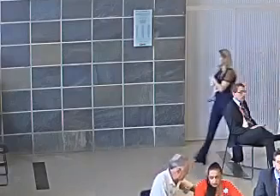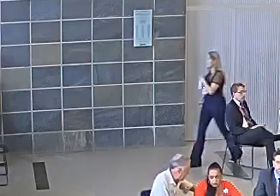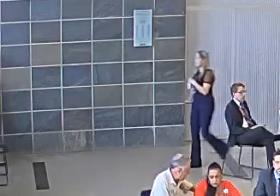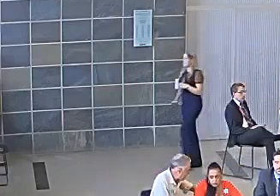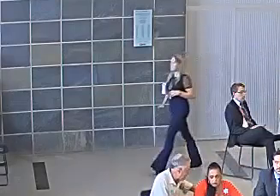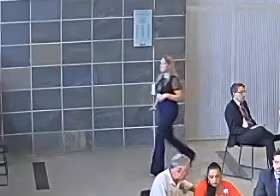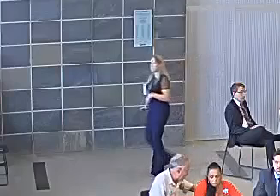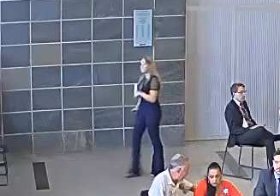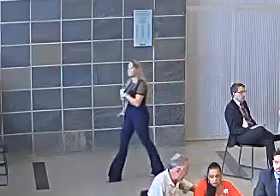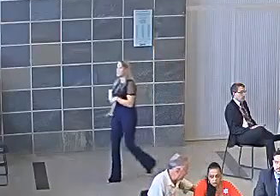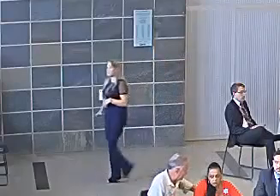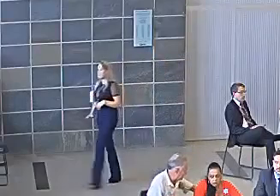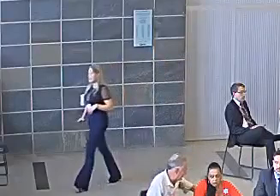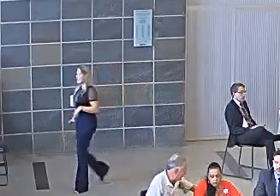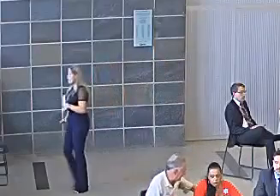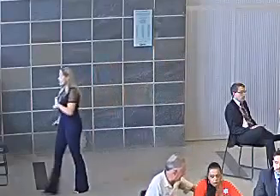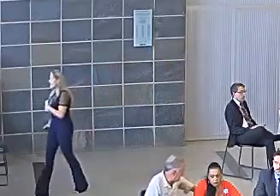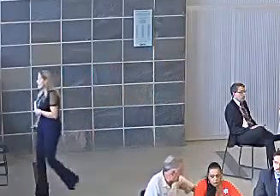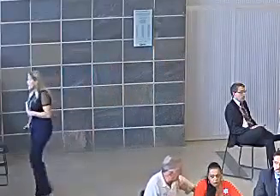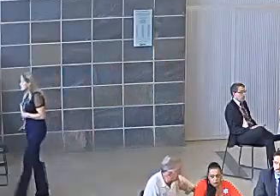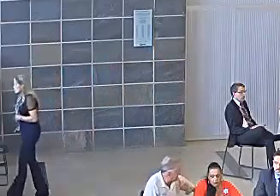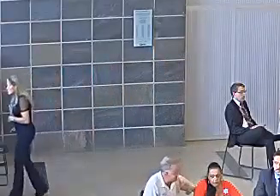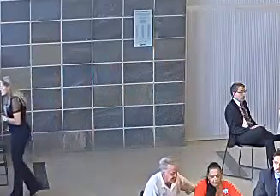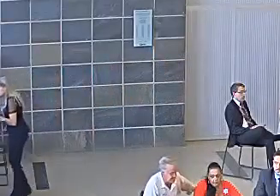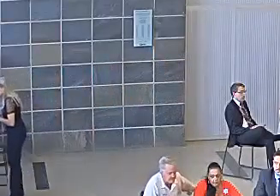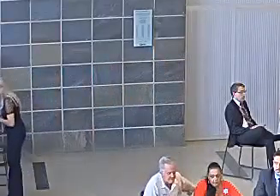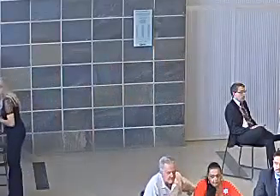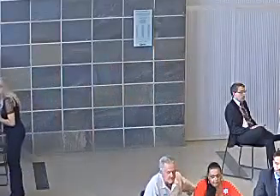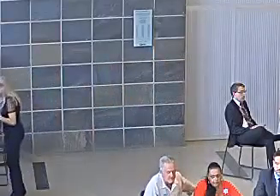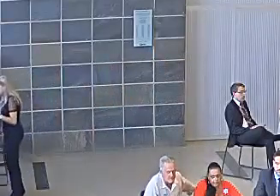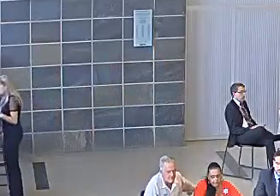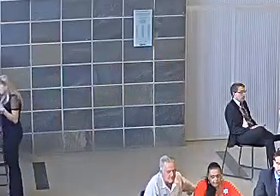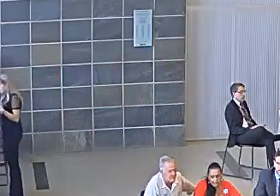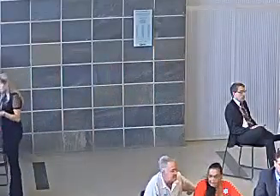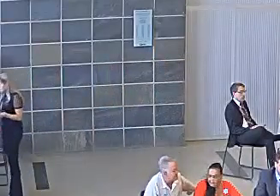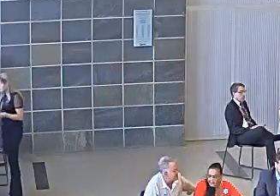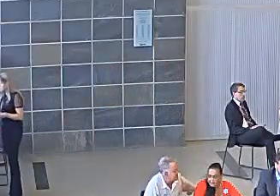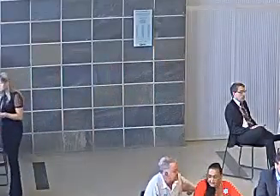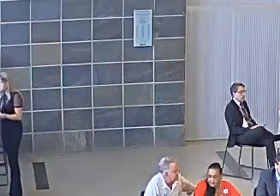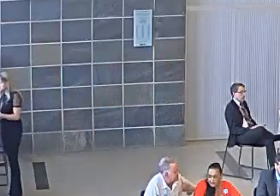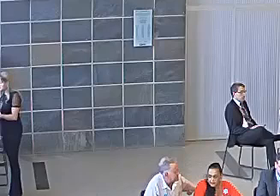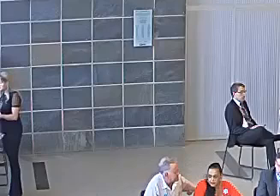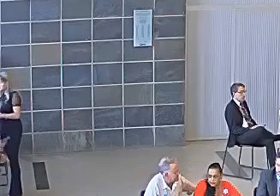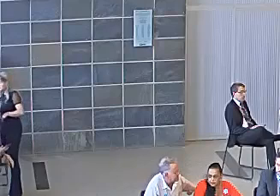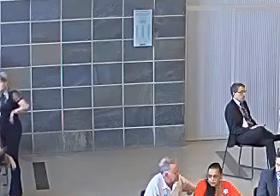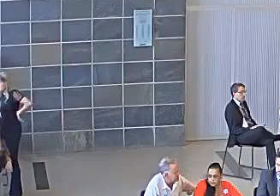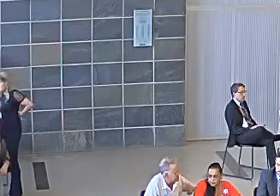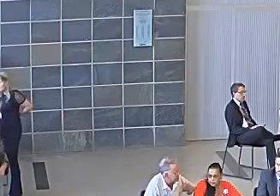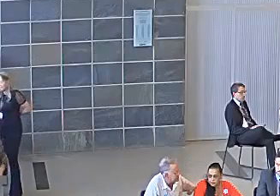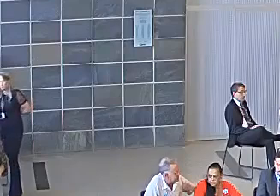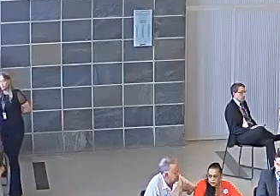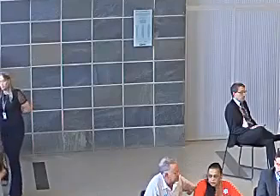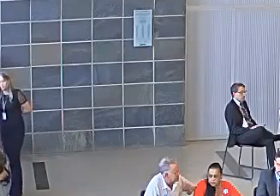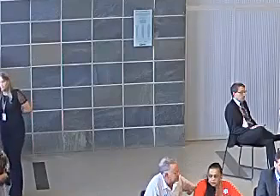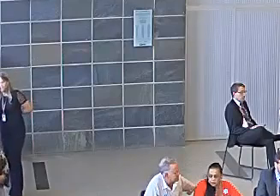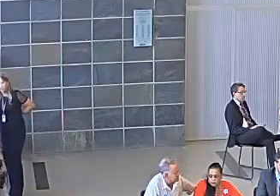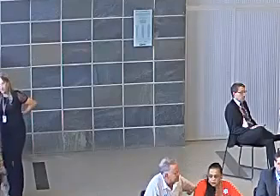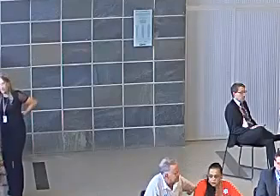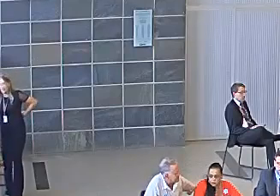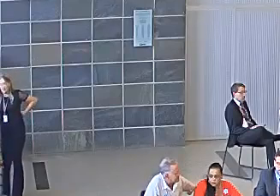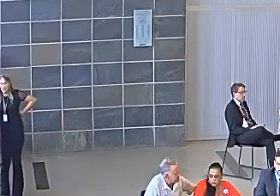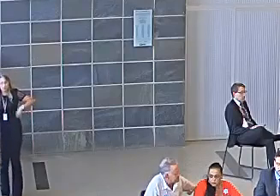as prefeituras, toda prefeitura tem o CRAS, tem o PSF, tem os atendimentos médicos, tem o pessoal da